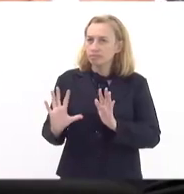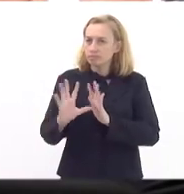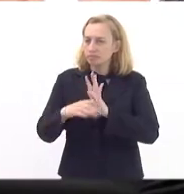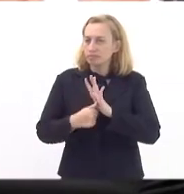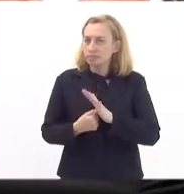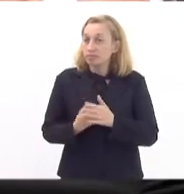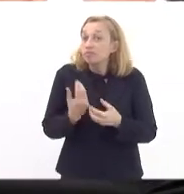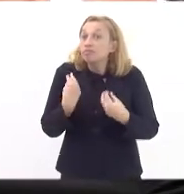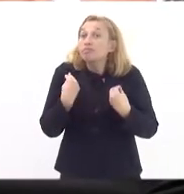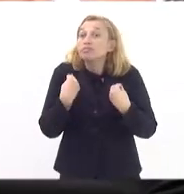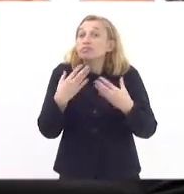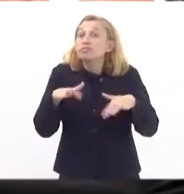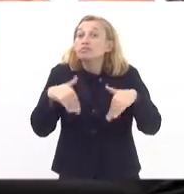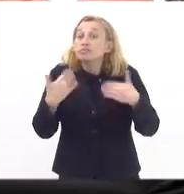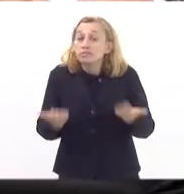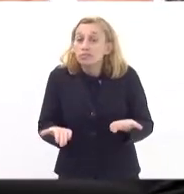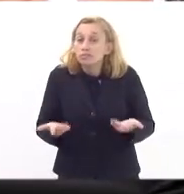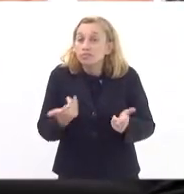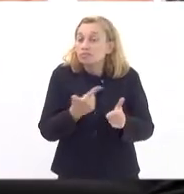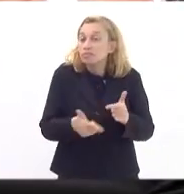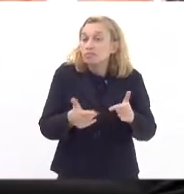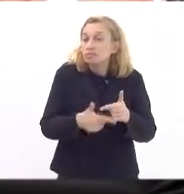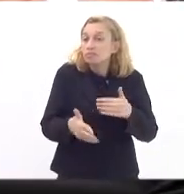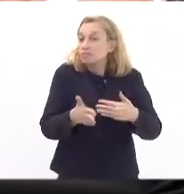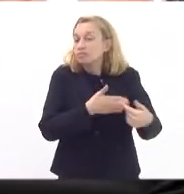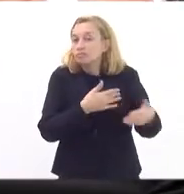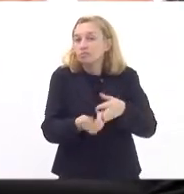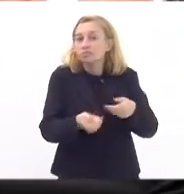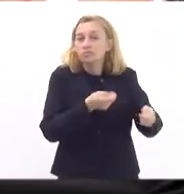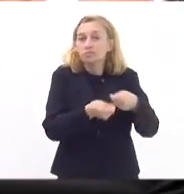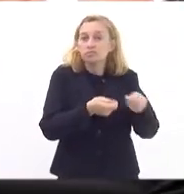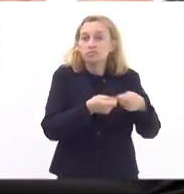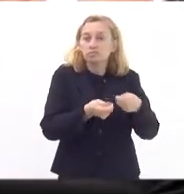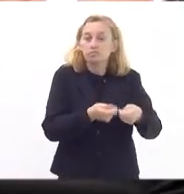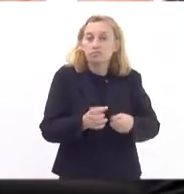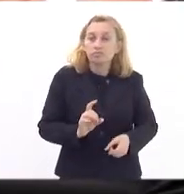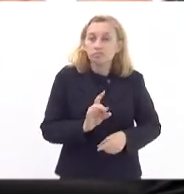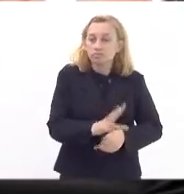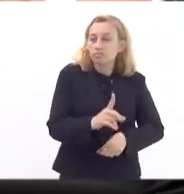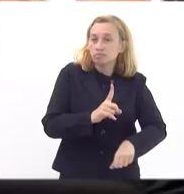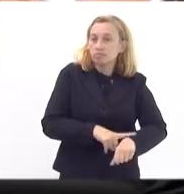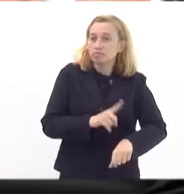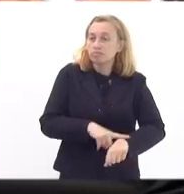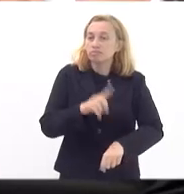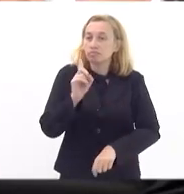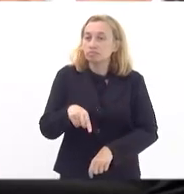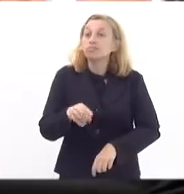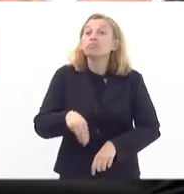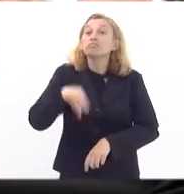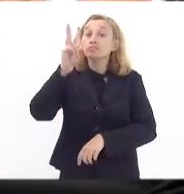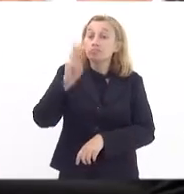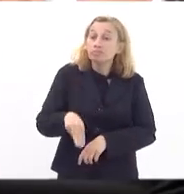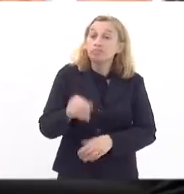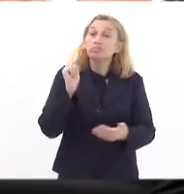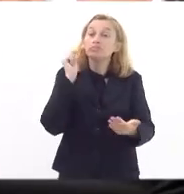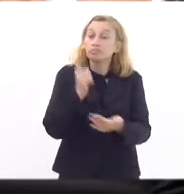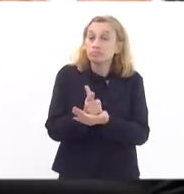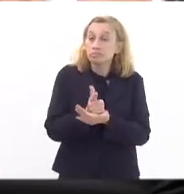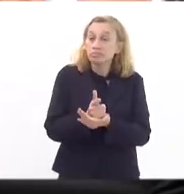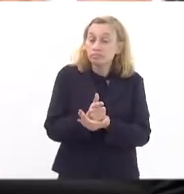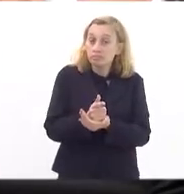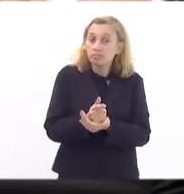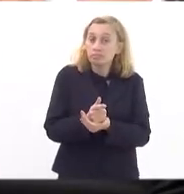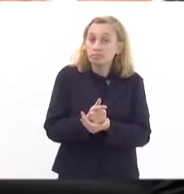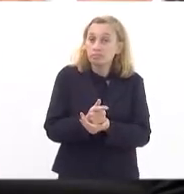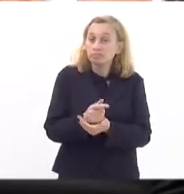material início Então tem que ter problema qualquer tipo de controle porque em última análise que a gente quer saber é quem está comprando o material